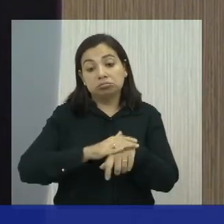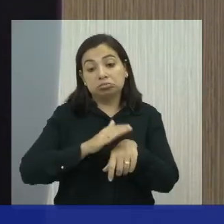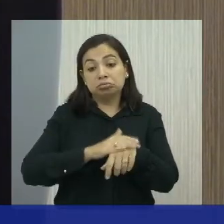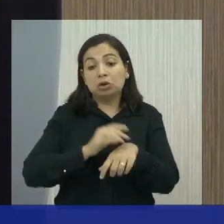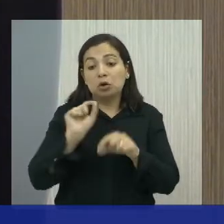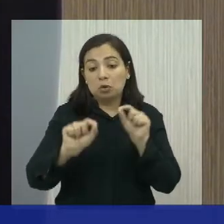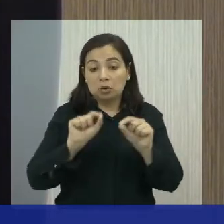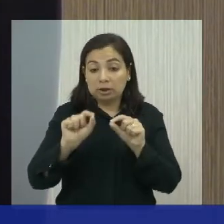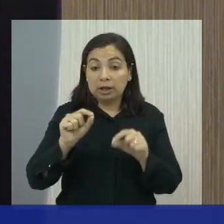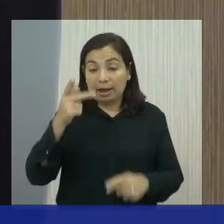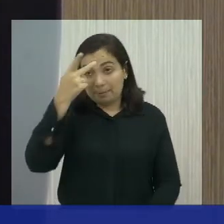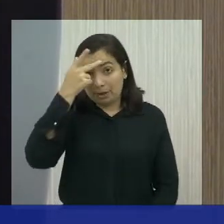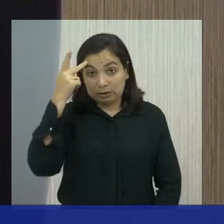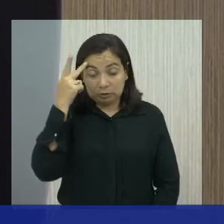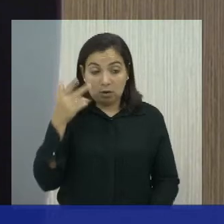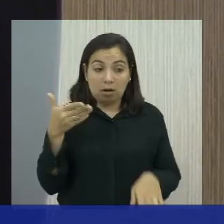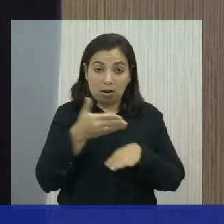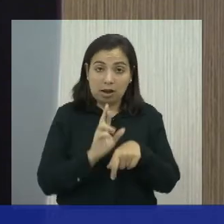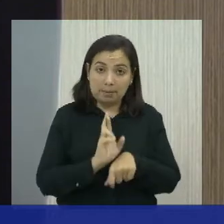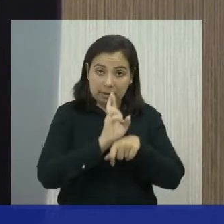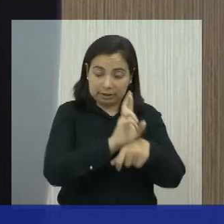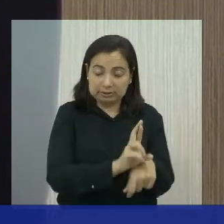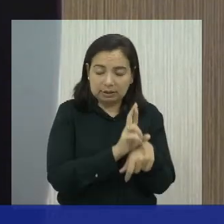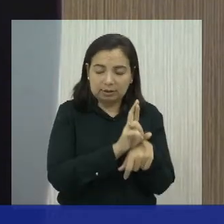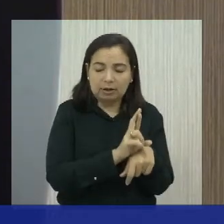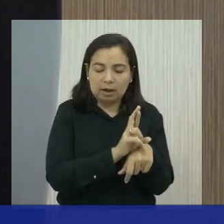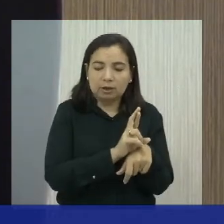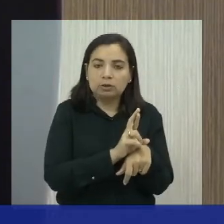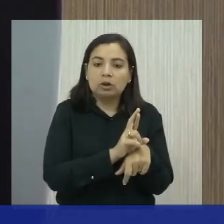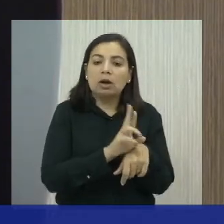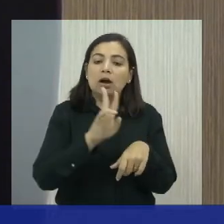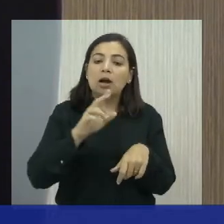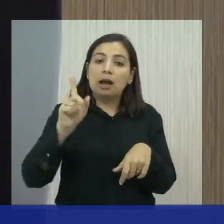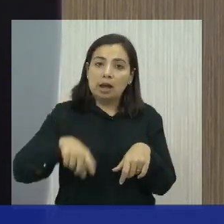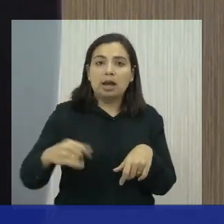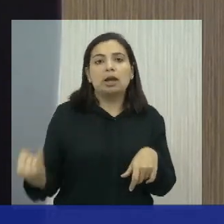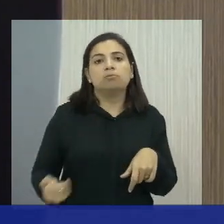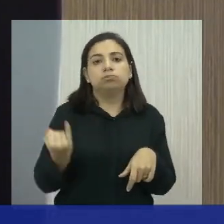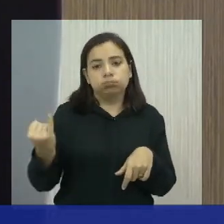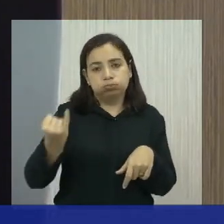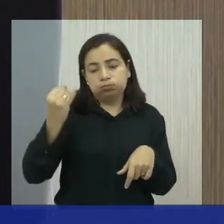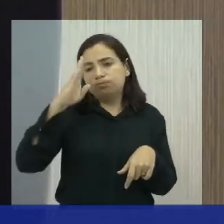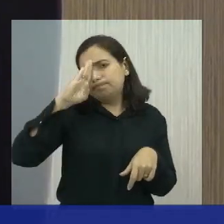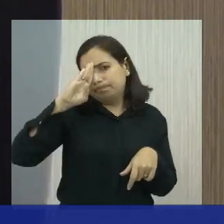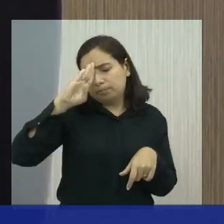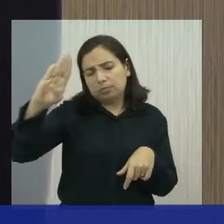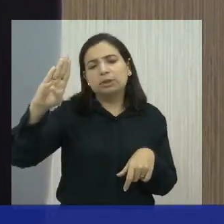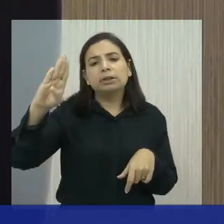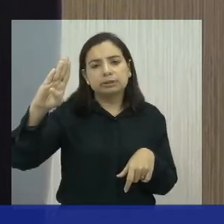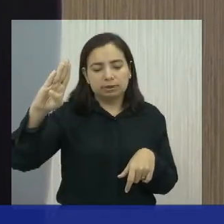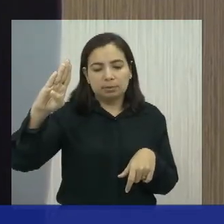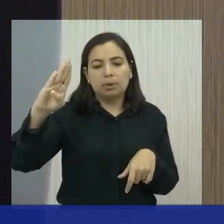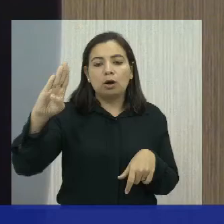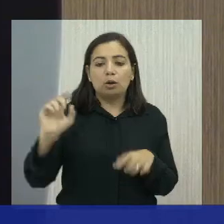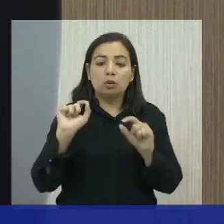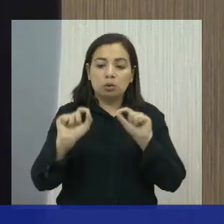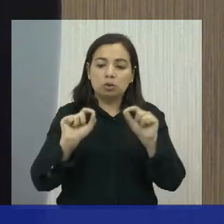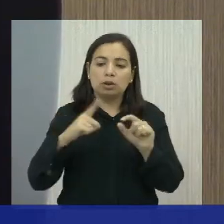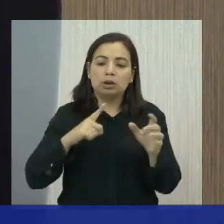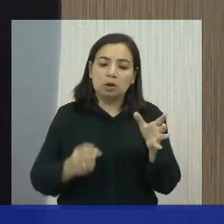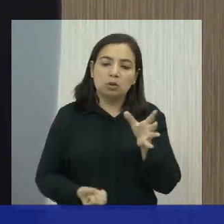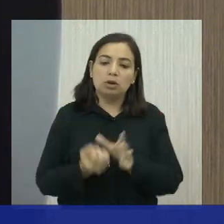onde a participação da sociedade seria fundamental, ou será fundamental, com a criação